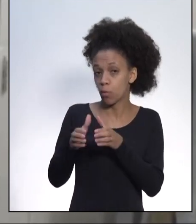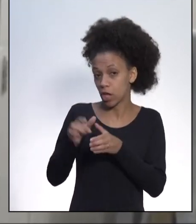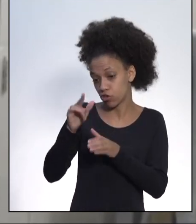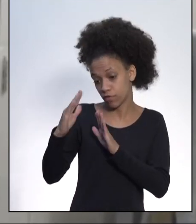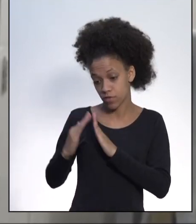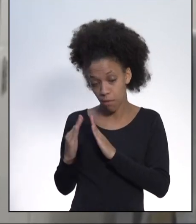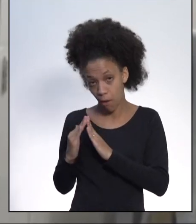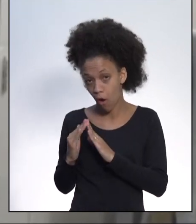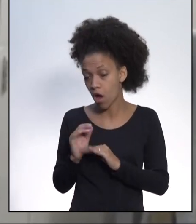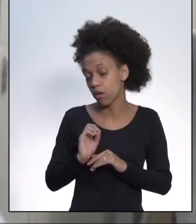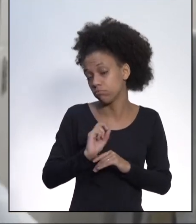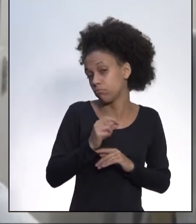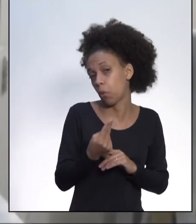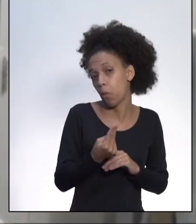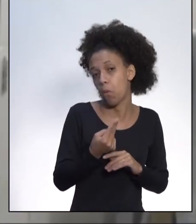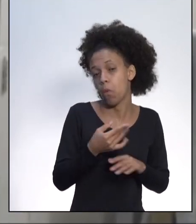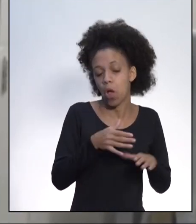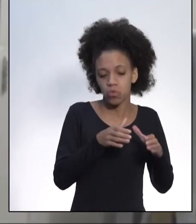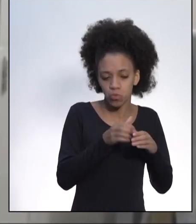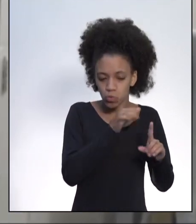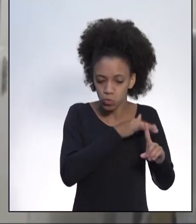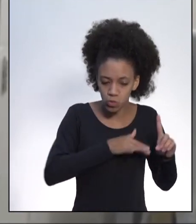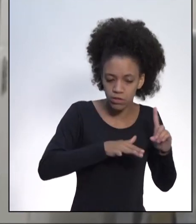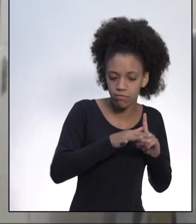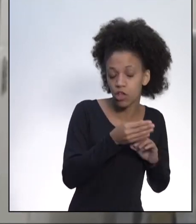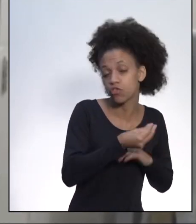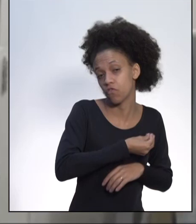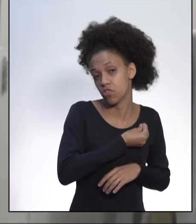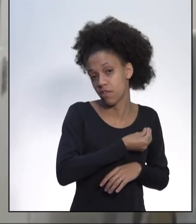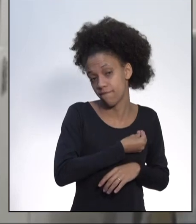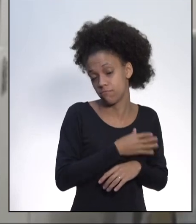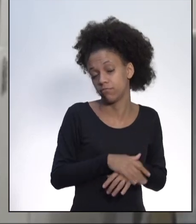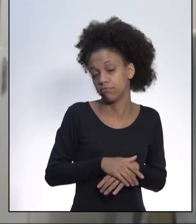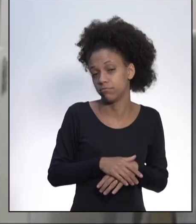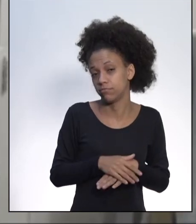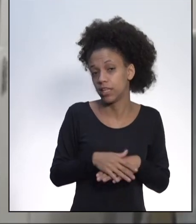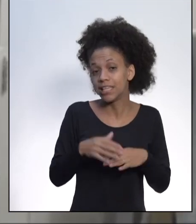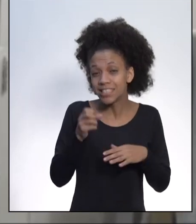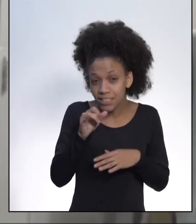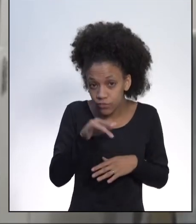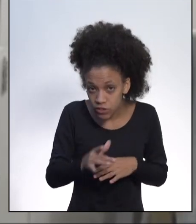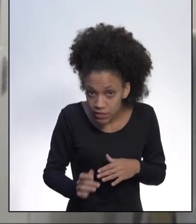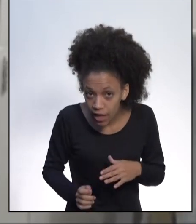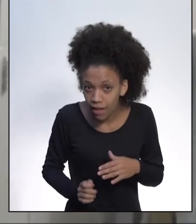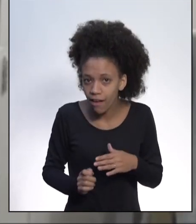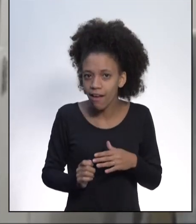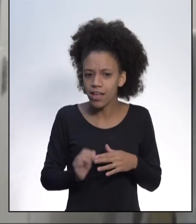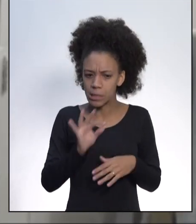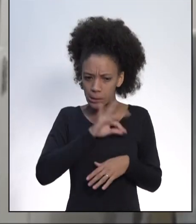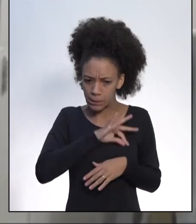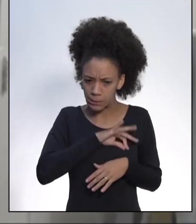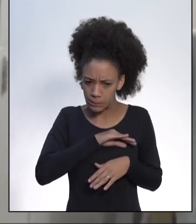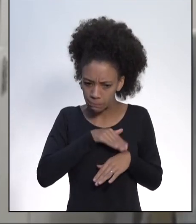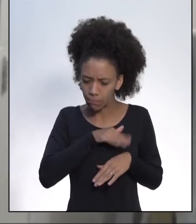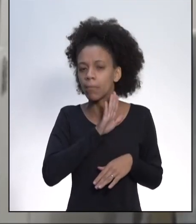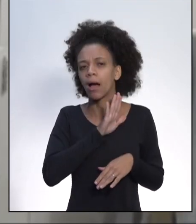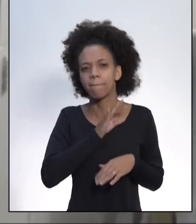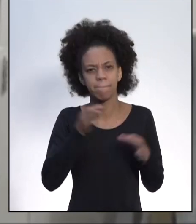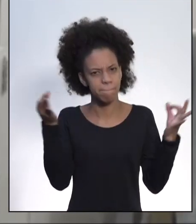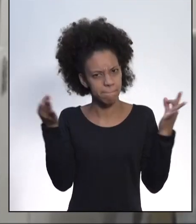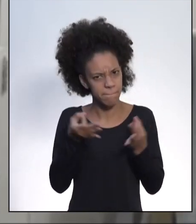vive, naquela sociedade que você vive, né? E se você ganhar dinheiro com isso,